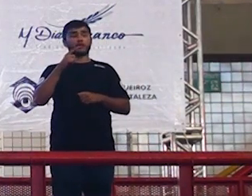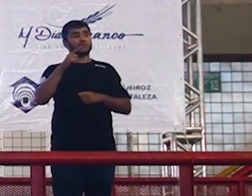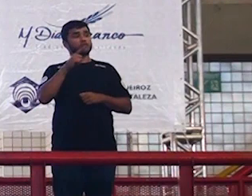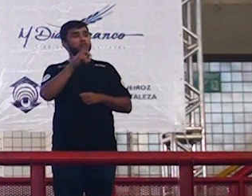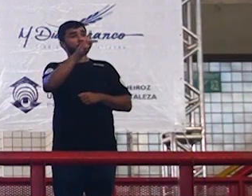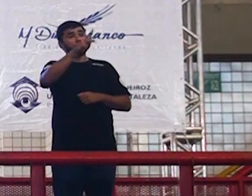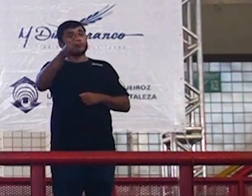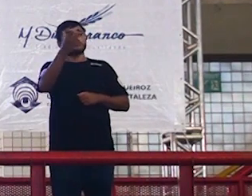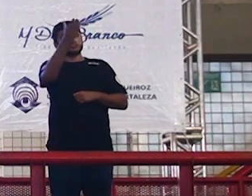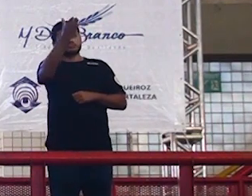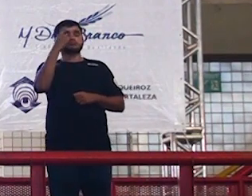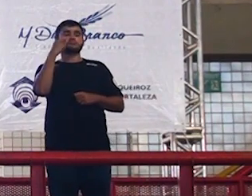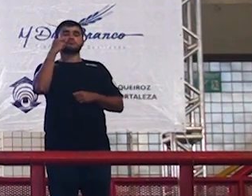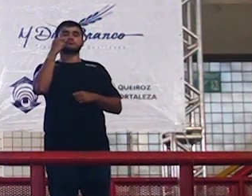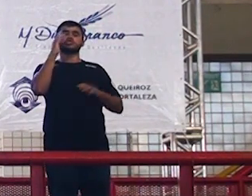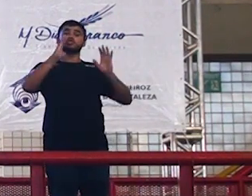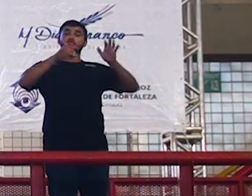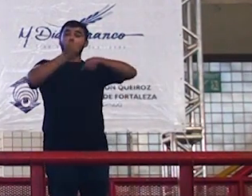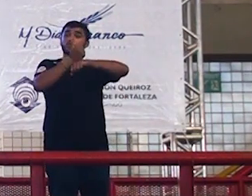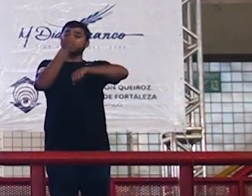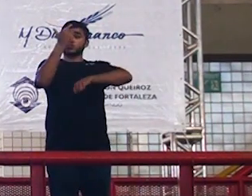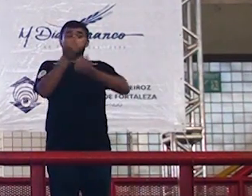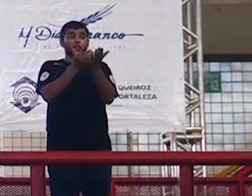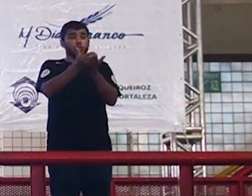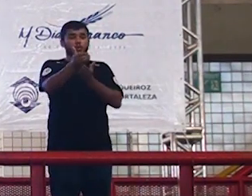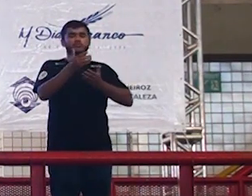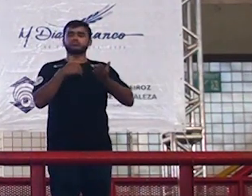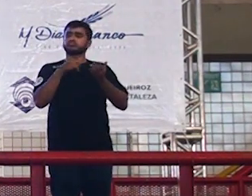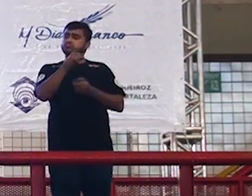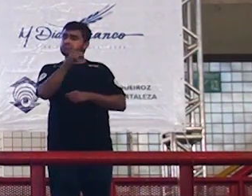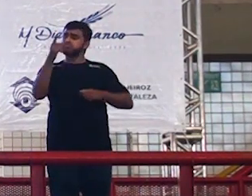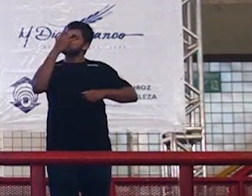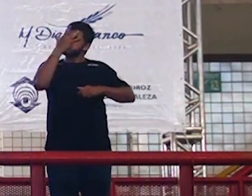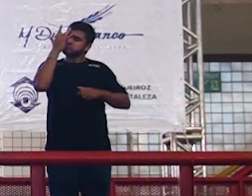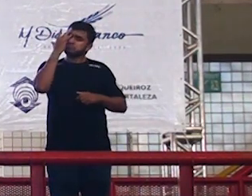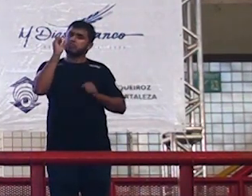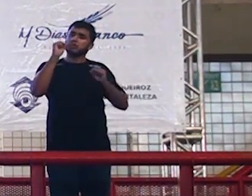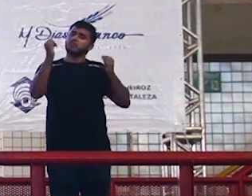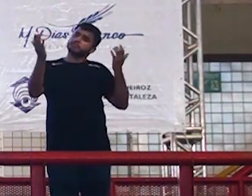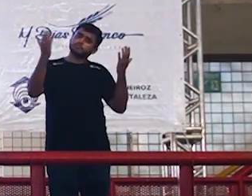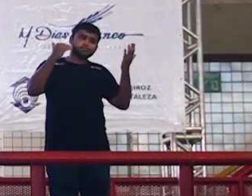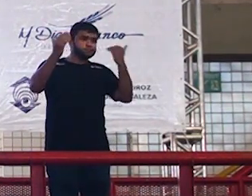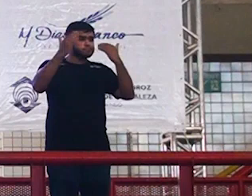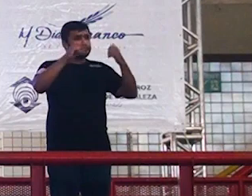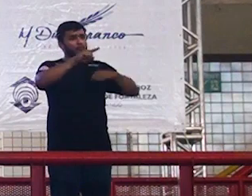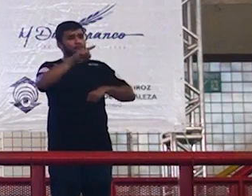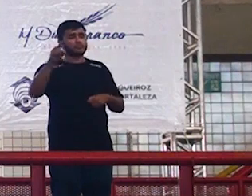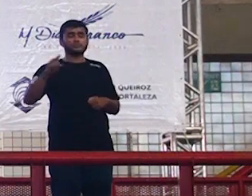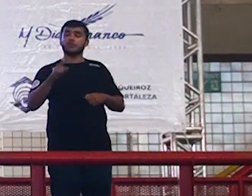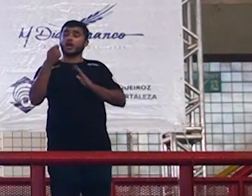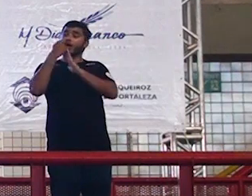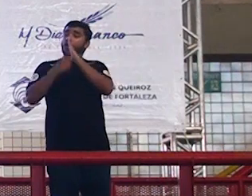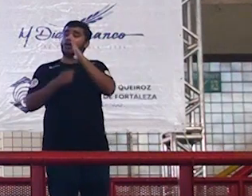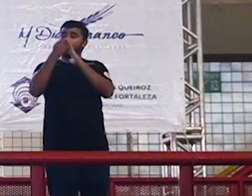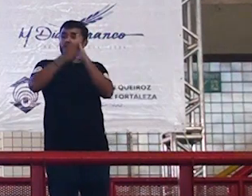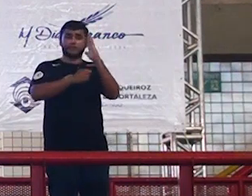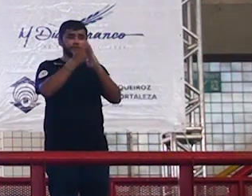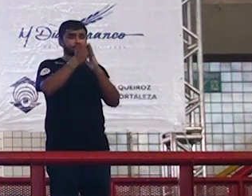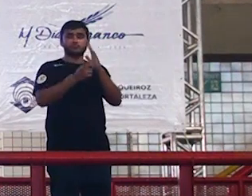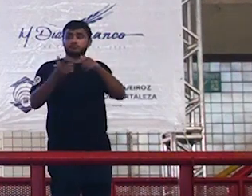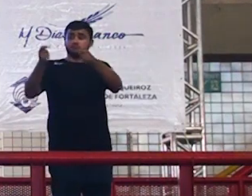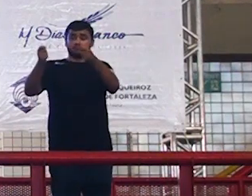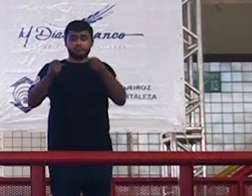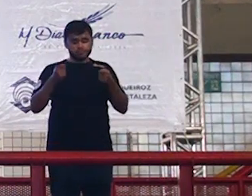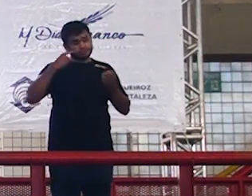lado, meio-dia já começando o atendimento, traz um texto. Eu sei que às vezes é